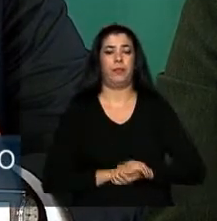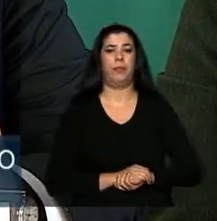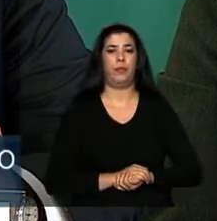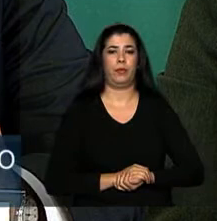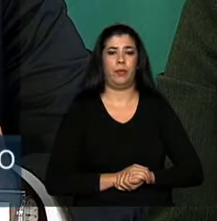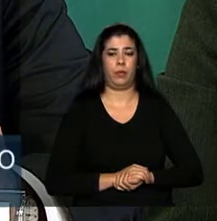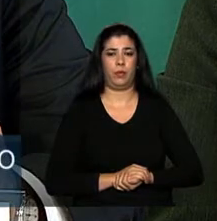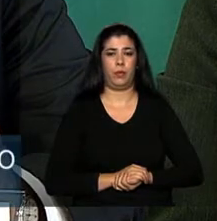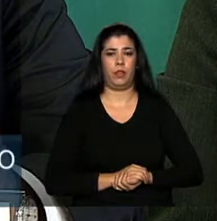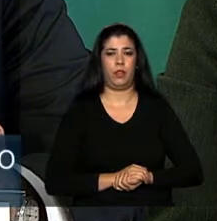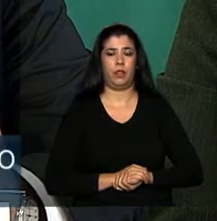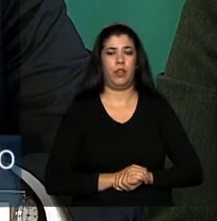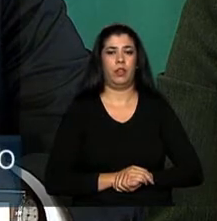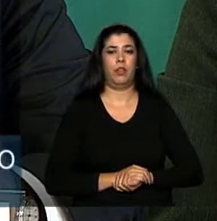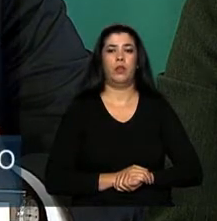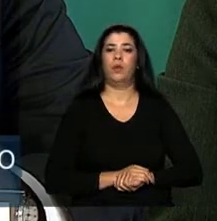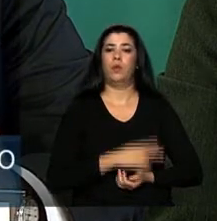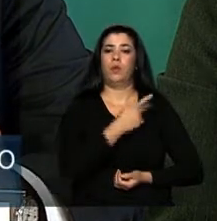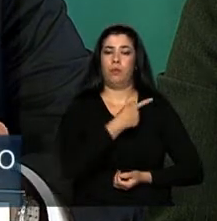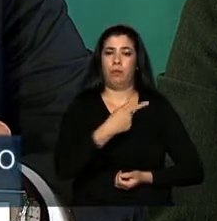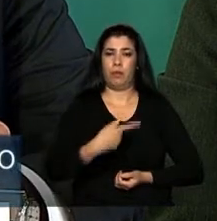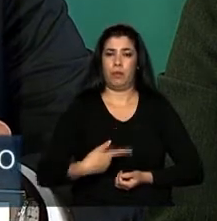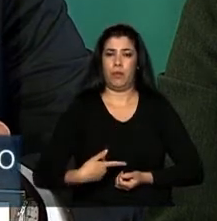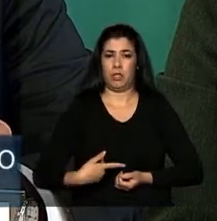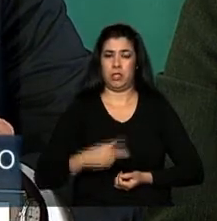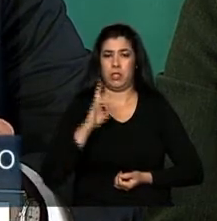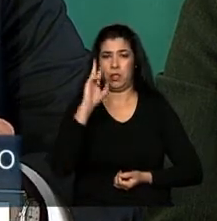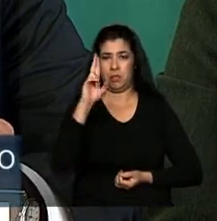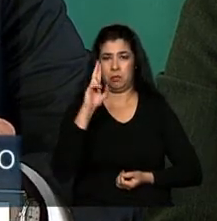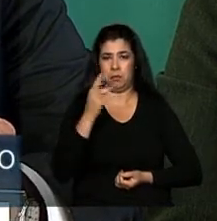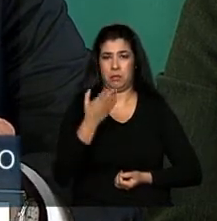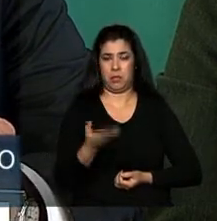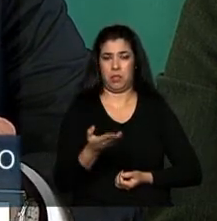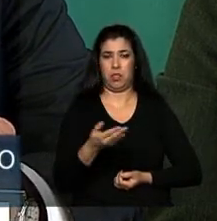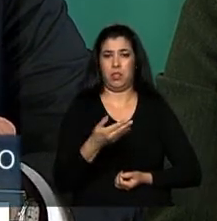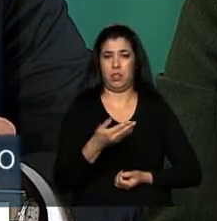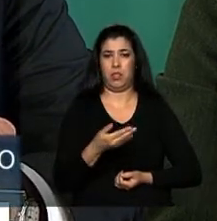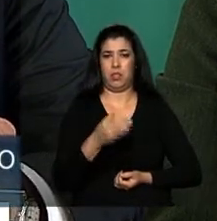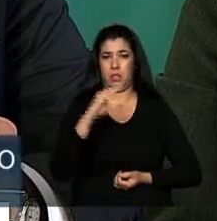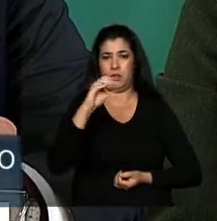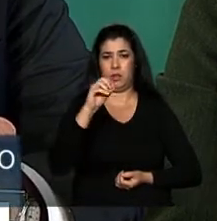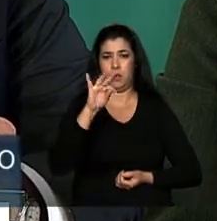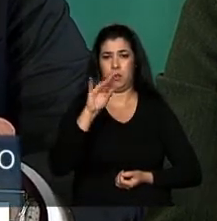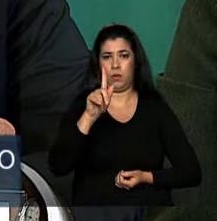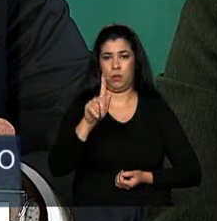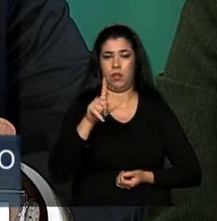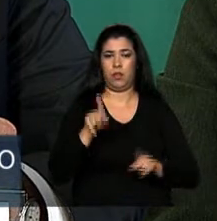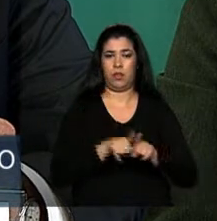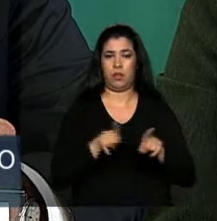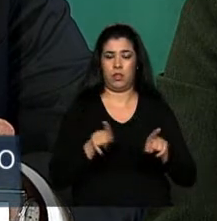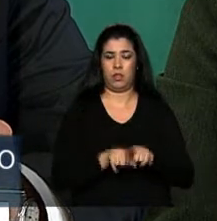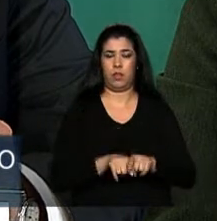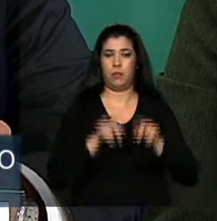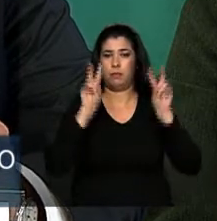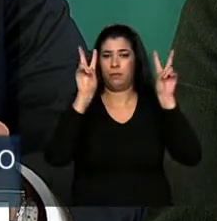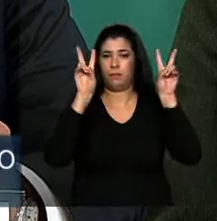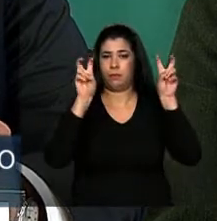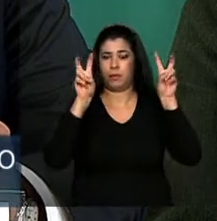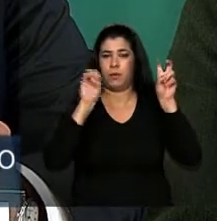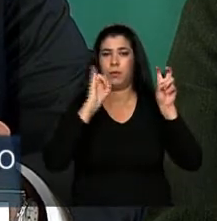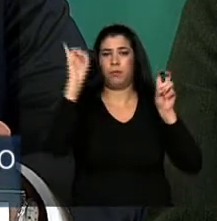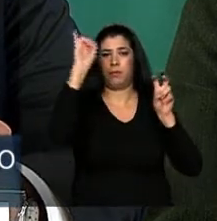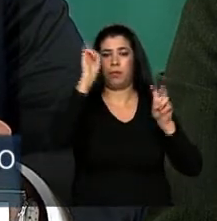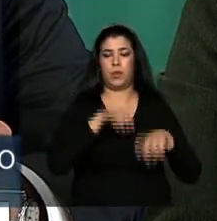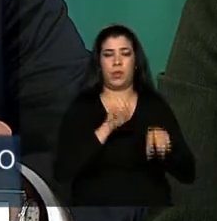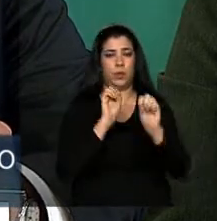O presidente Alberto já colocou, mas enfatizou também o aspecto educacional, a questão do